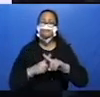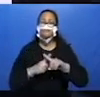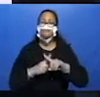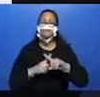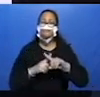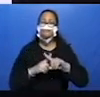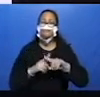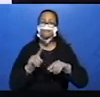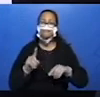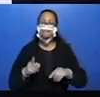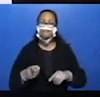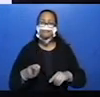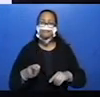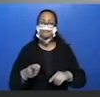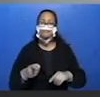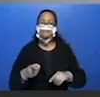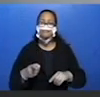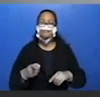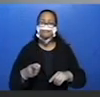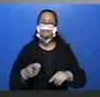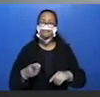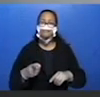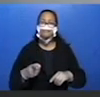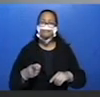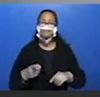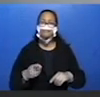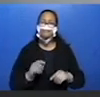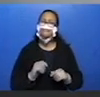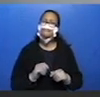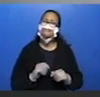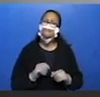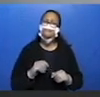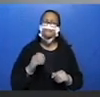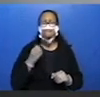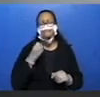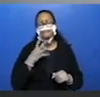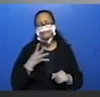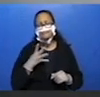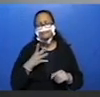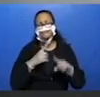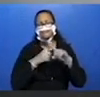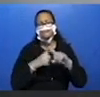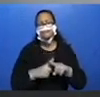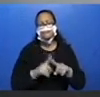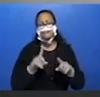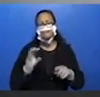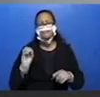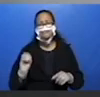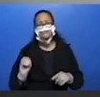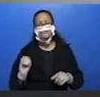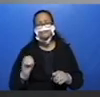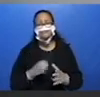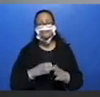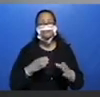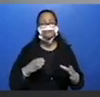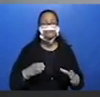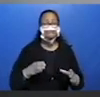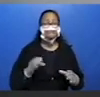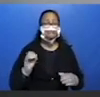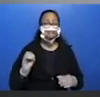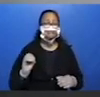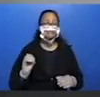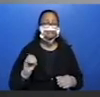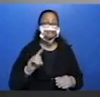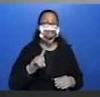1000. Bom, professora, eu multipliquei por 10, aumentou um zero. Eu multipliquei por 100, aumentaram